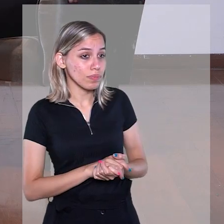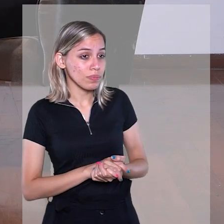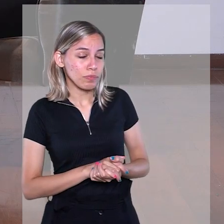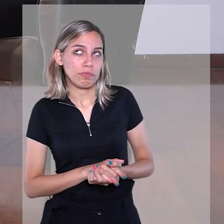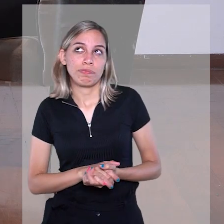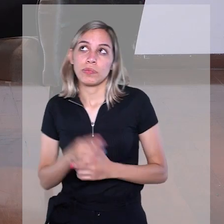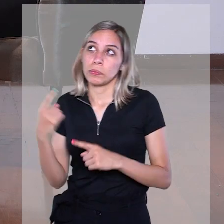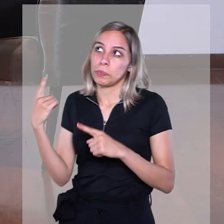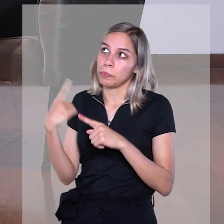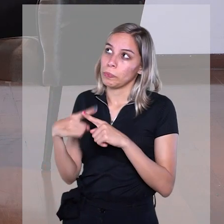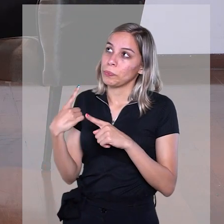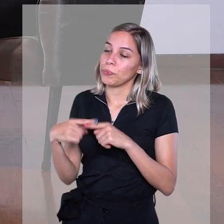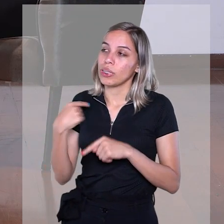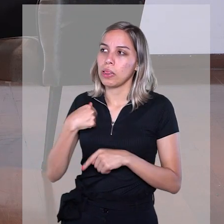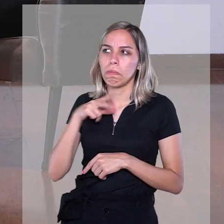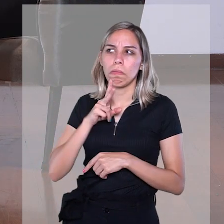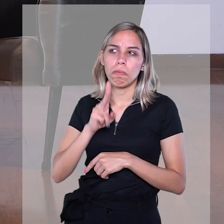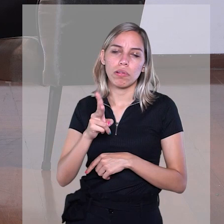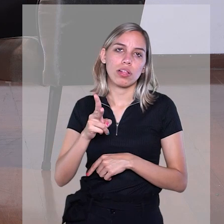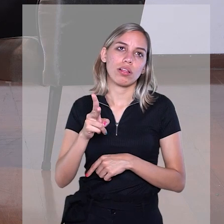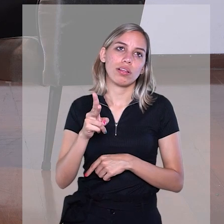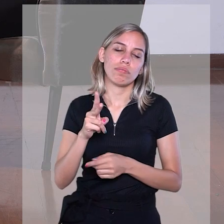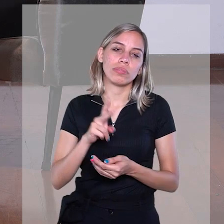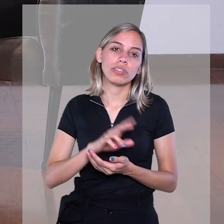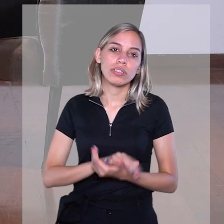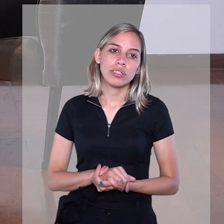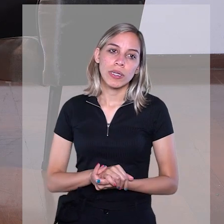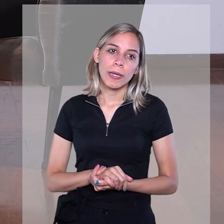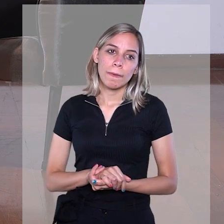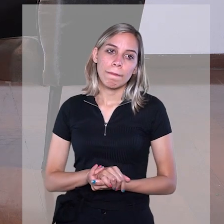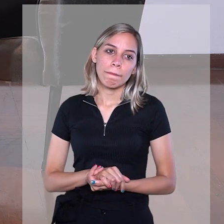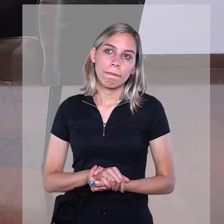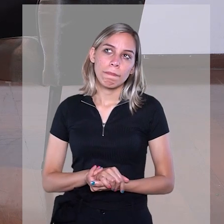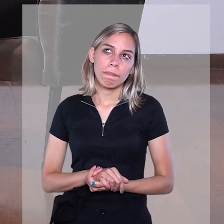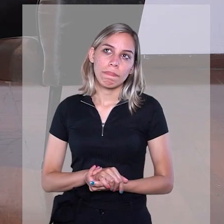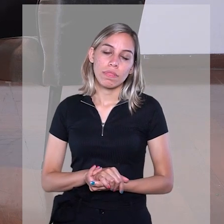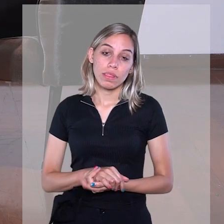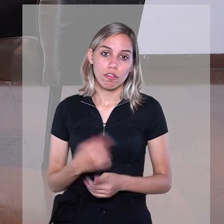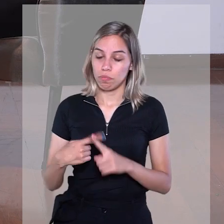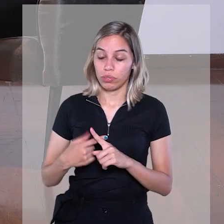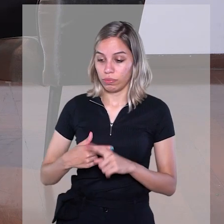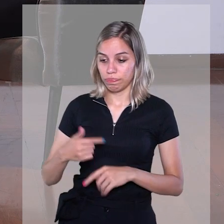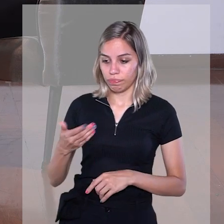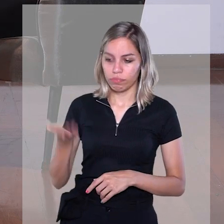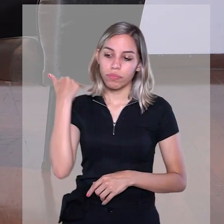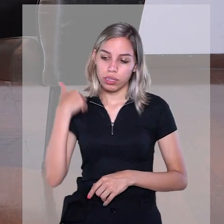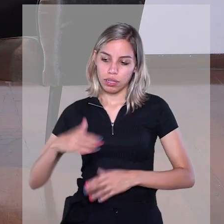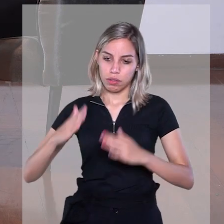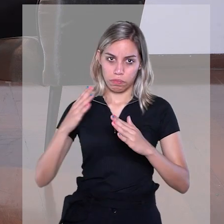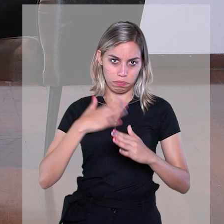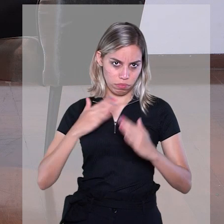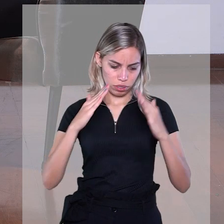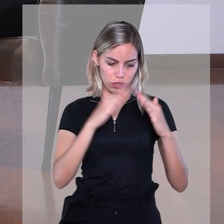Porque eu sempre fui muito... Crescendo na casa em que eu cresci, a música era